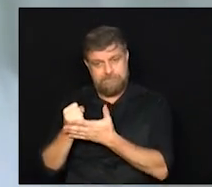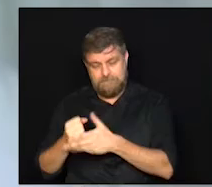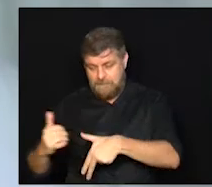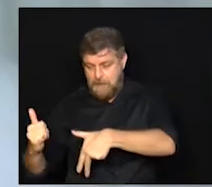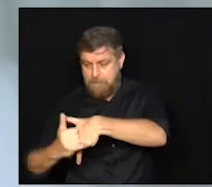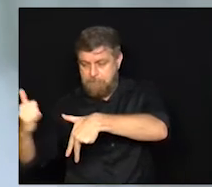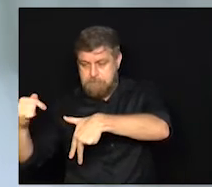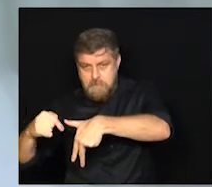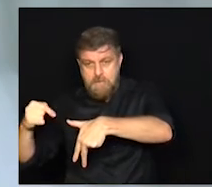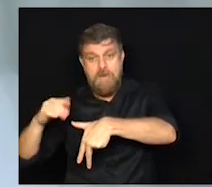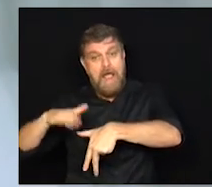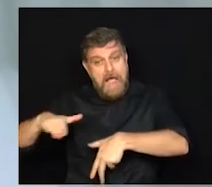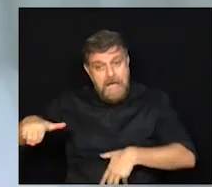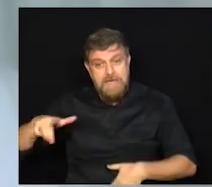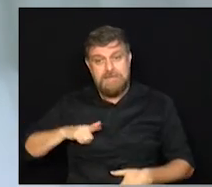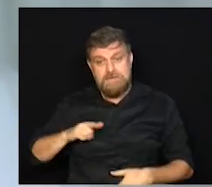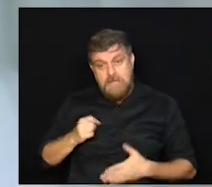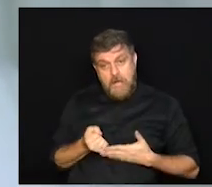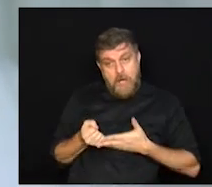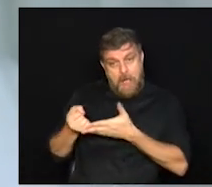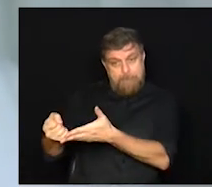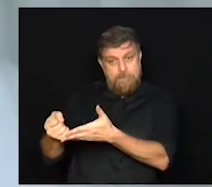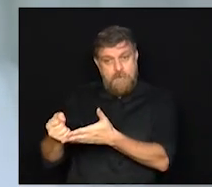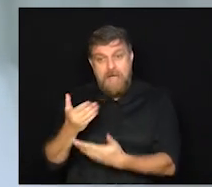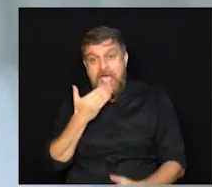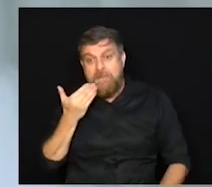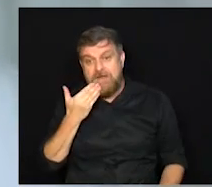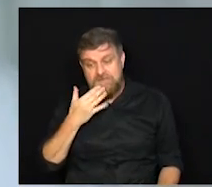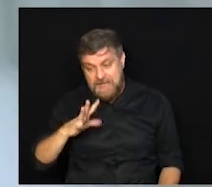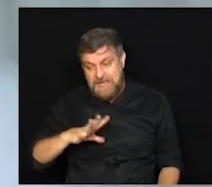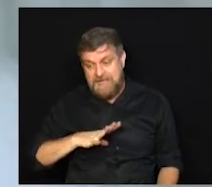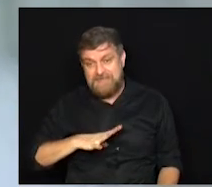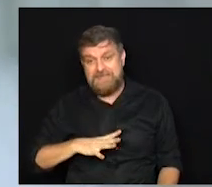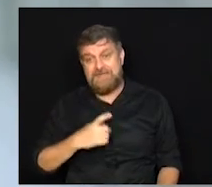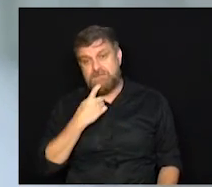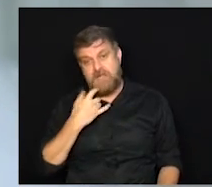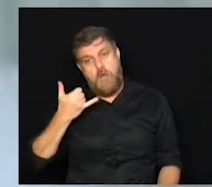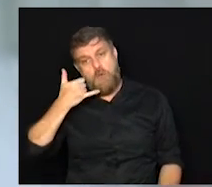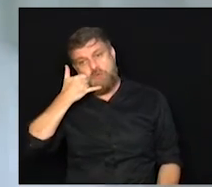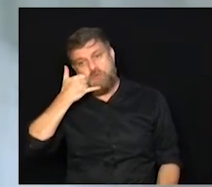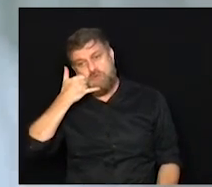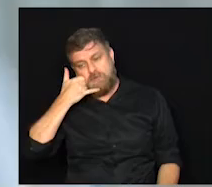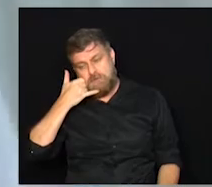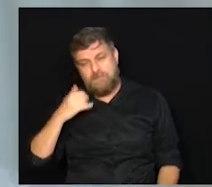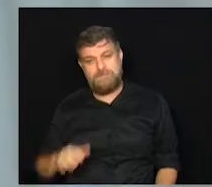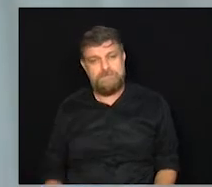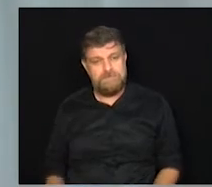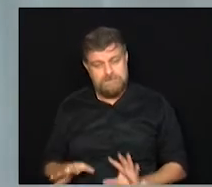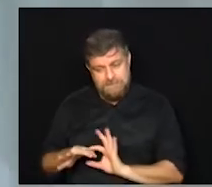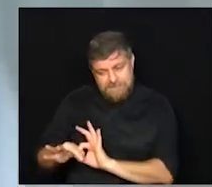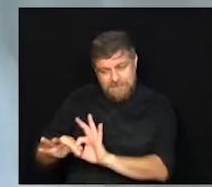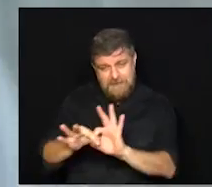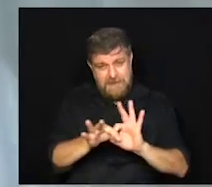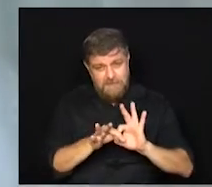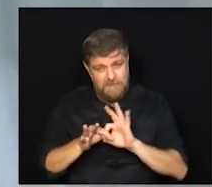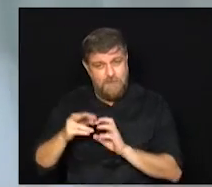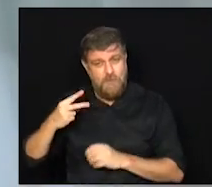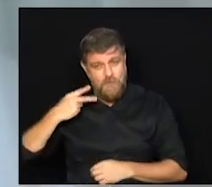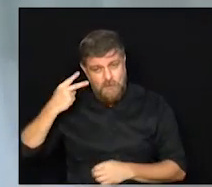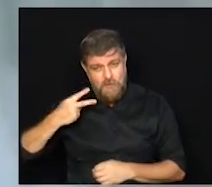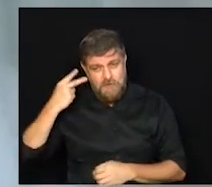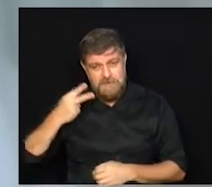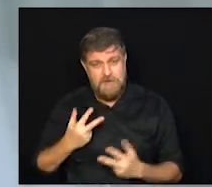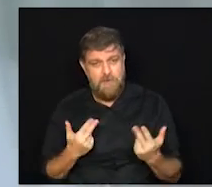essa criança, dar esse apoio também. E eu acho importante a união de todos os vereadores, como a